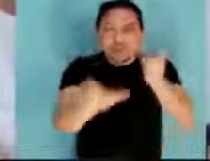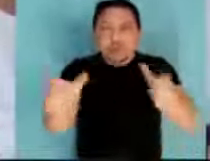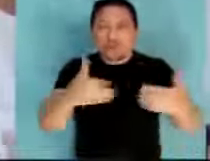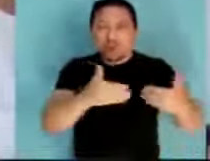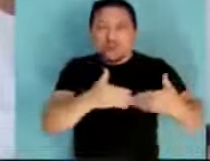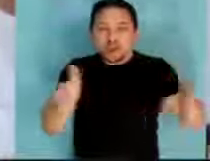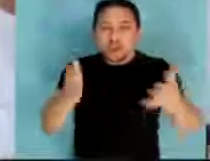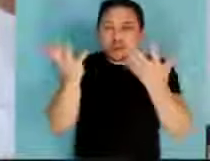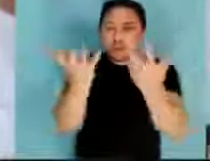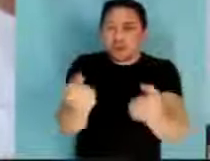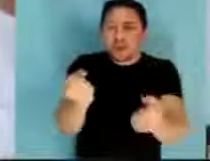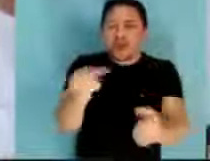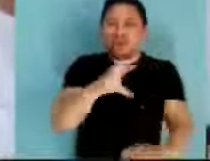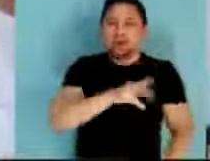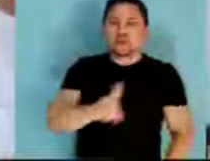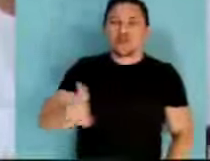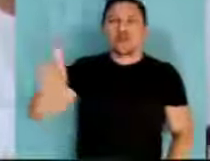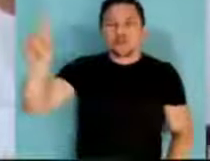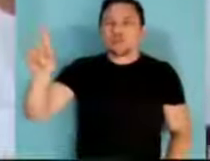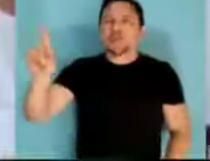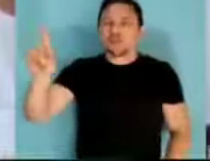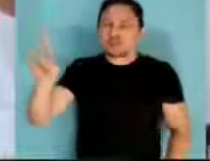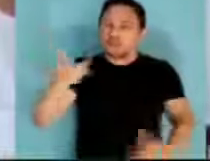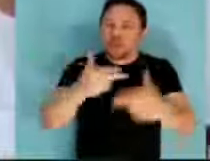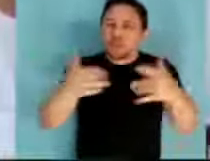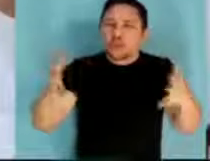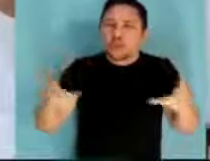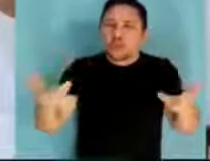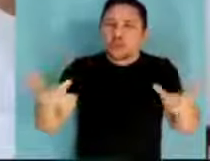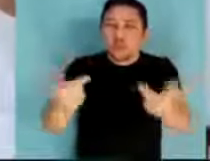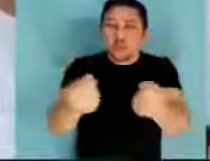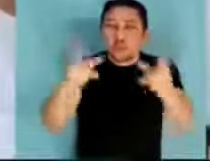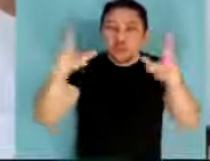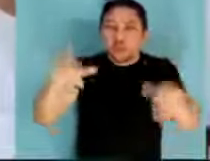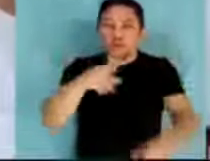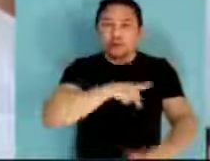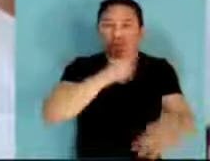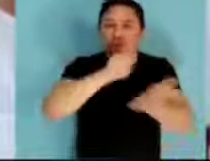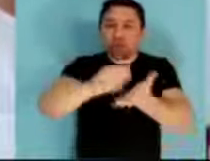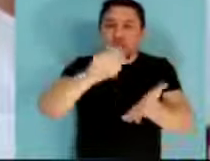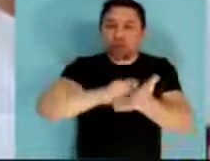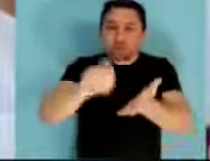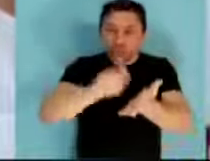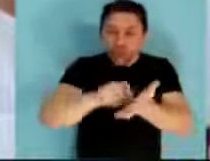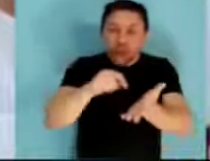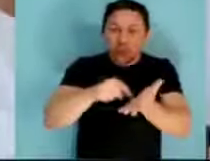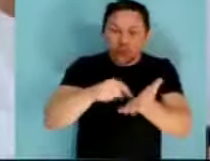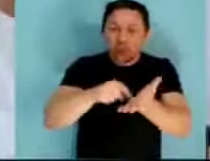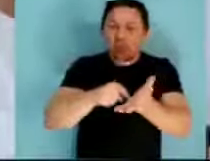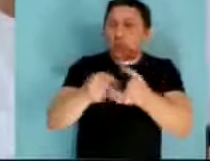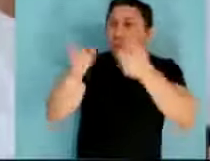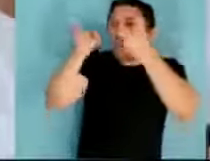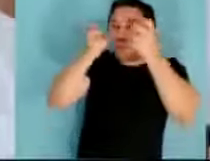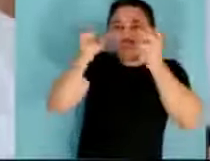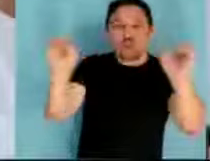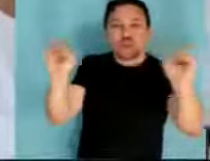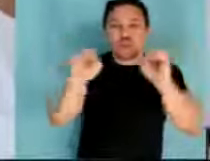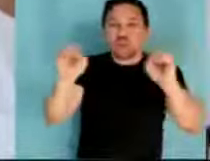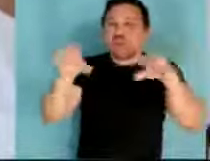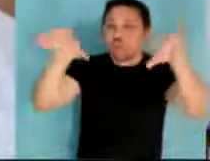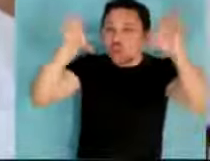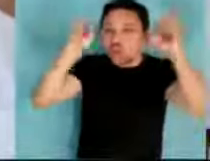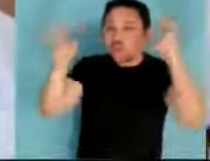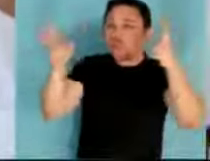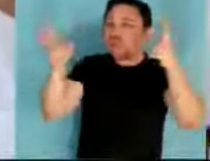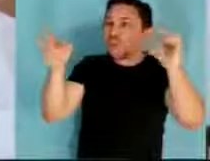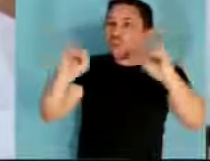são abertos ao seu amor, é alguma coisa que, como lembrava São Paulo, nem olho humano